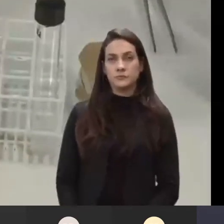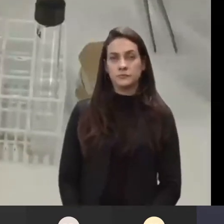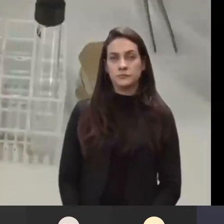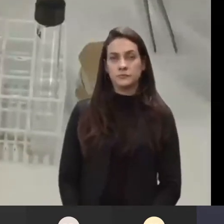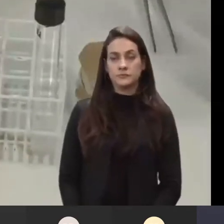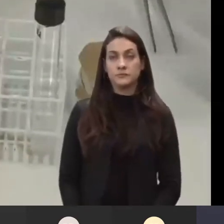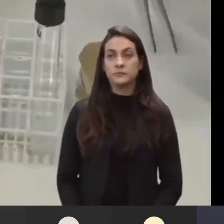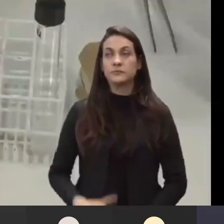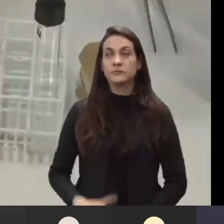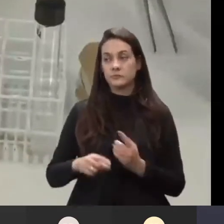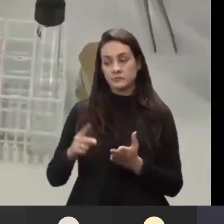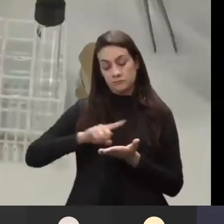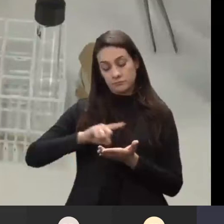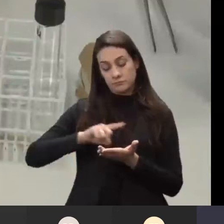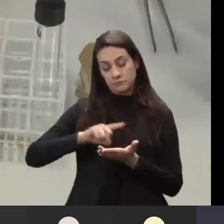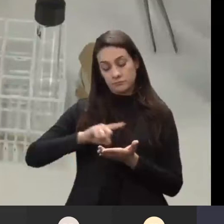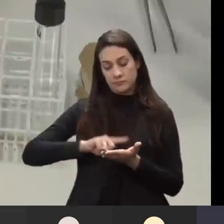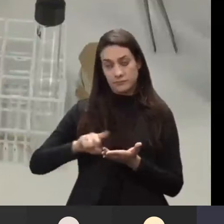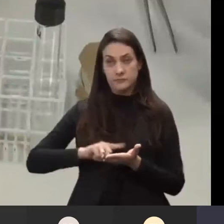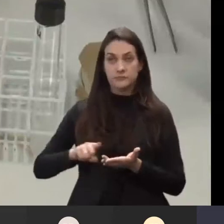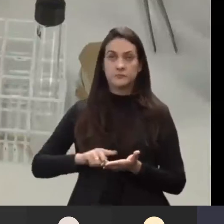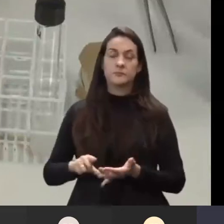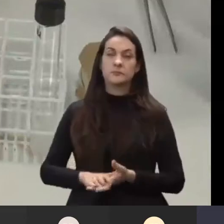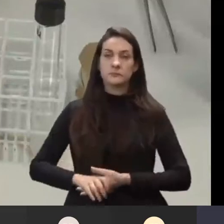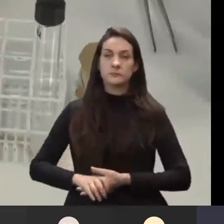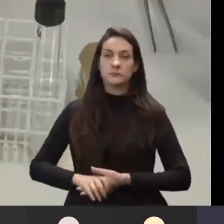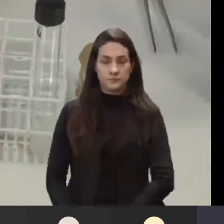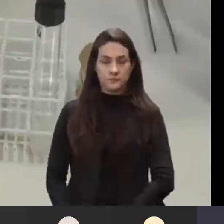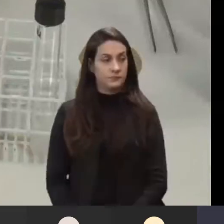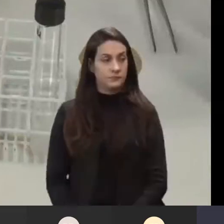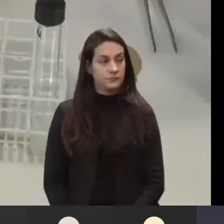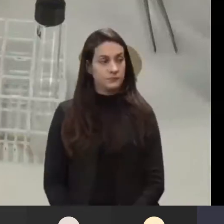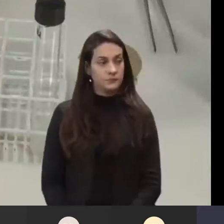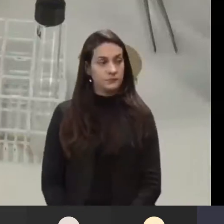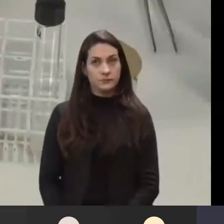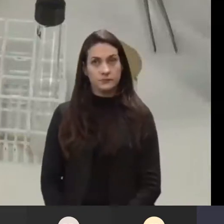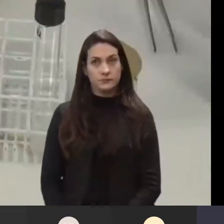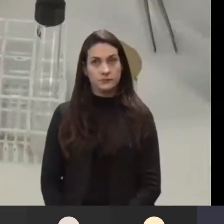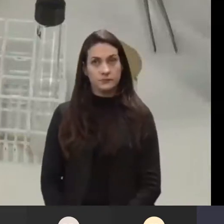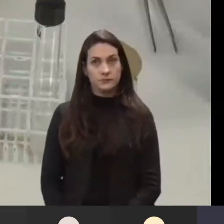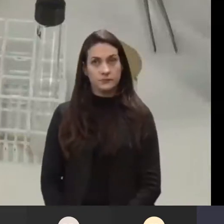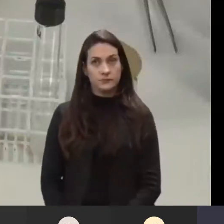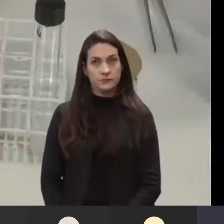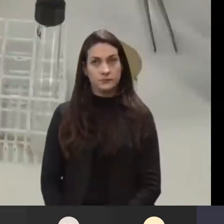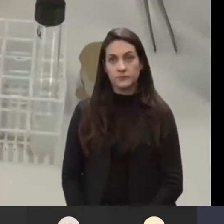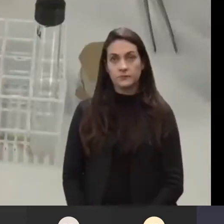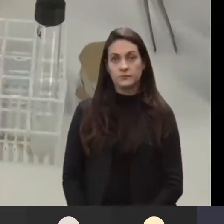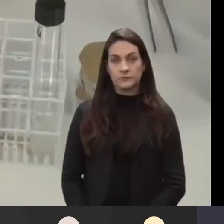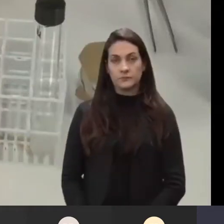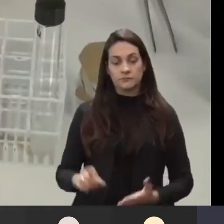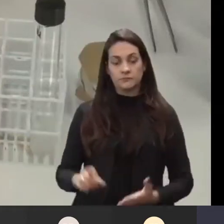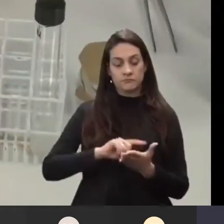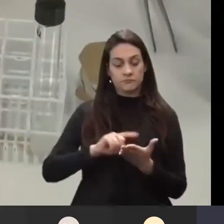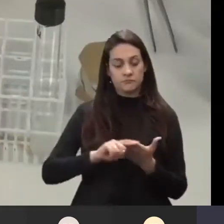E aí vai realizar as estrias em movimentos de zigue-zague em 4 direções.